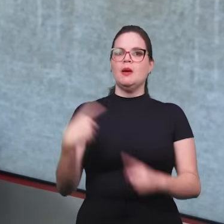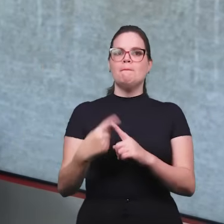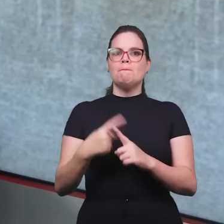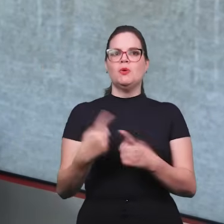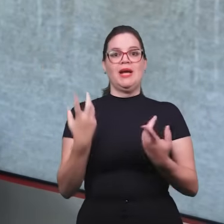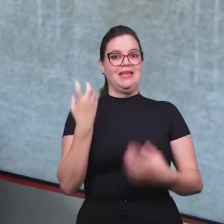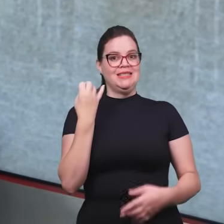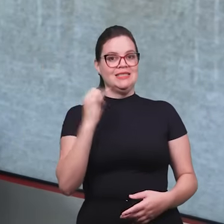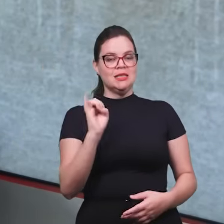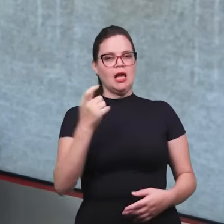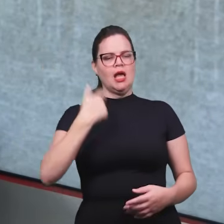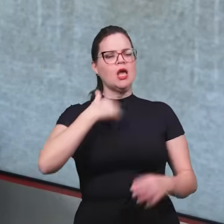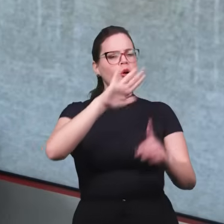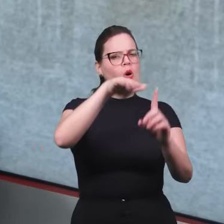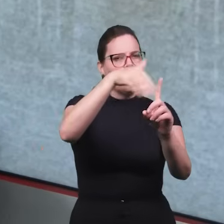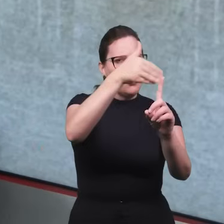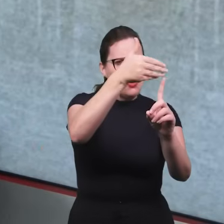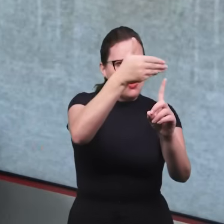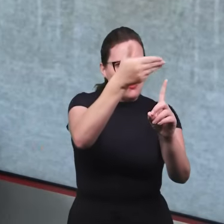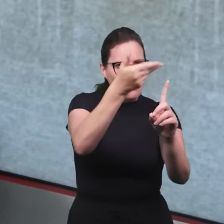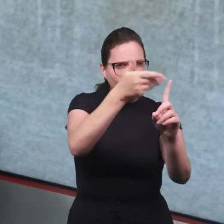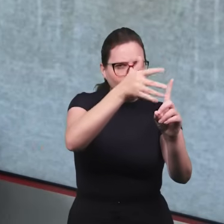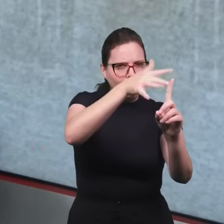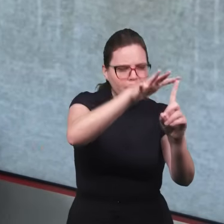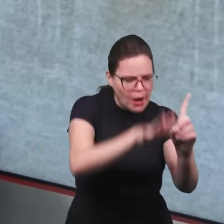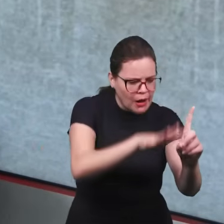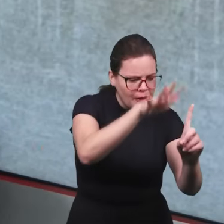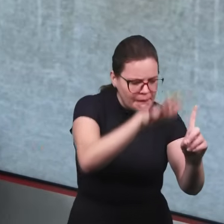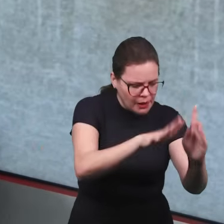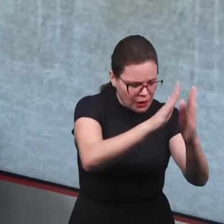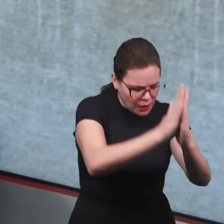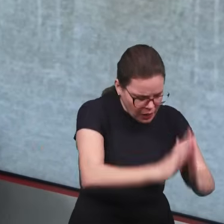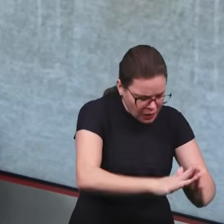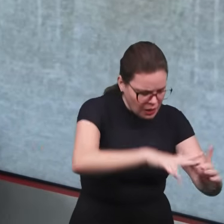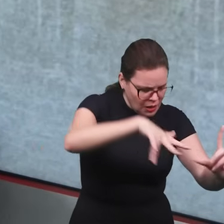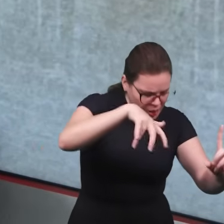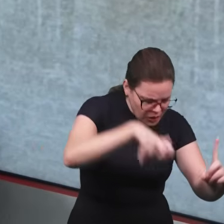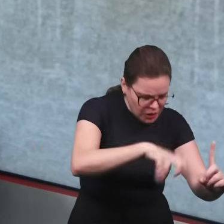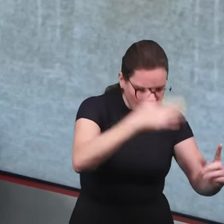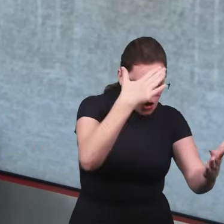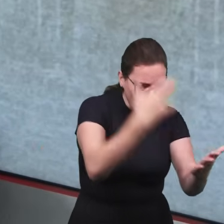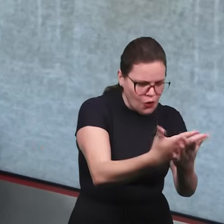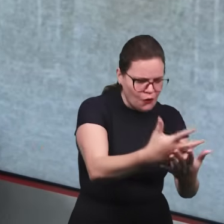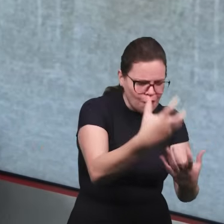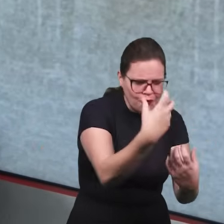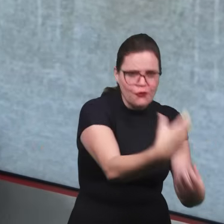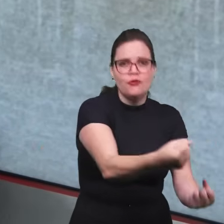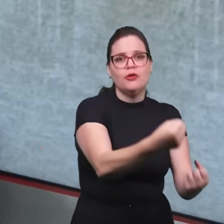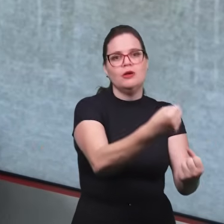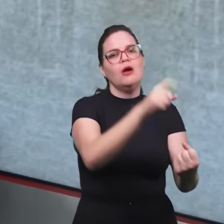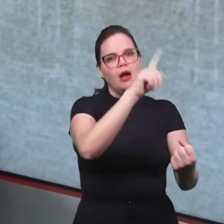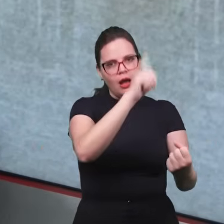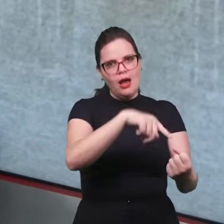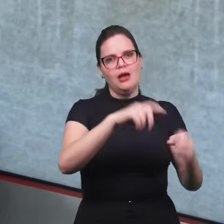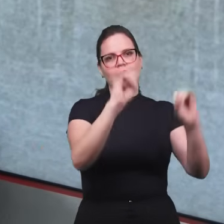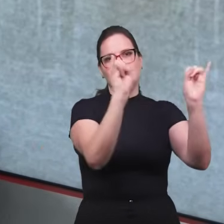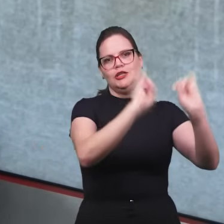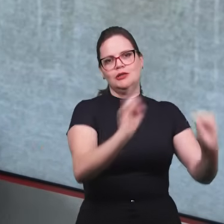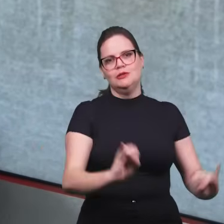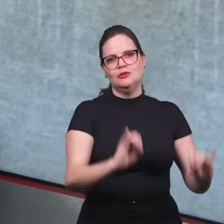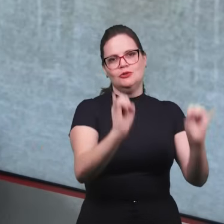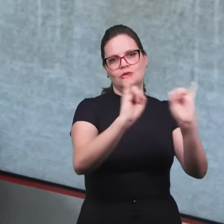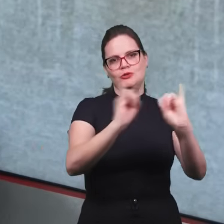honra e assume características de devoção espiritual como invocação, prostração ou confiança, ela